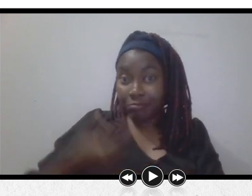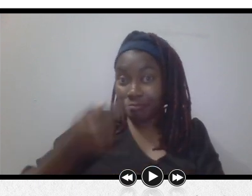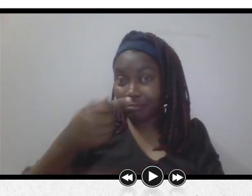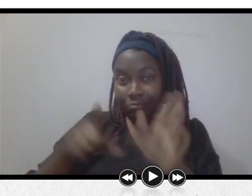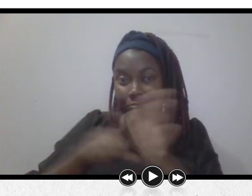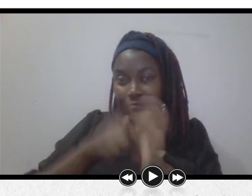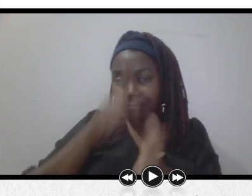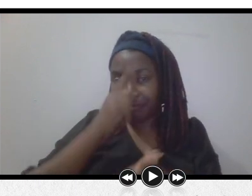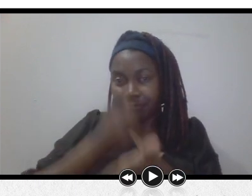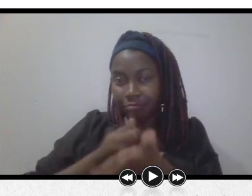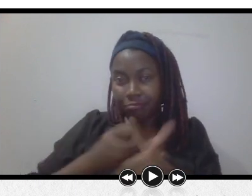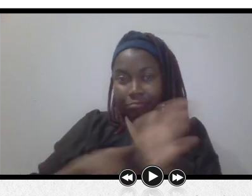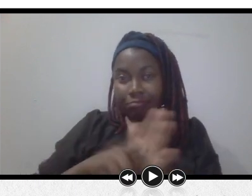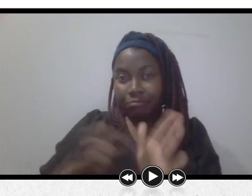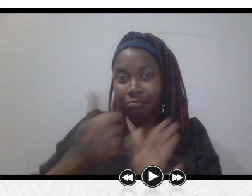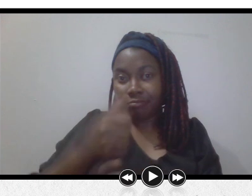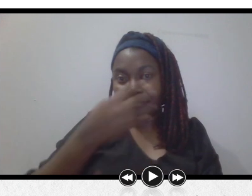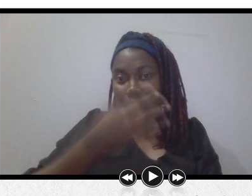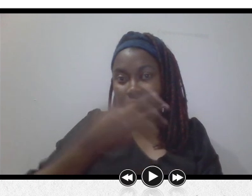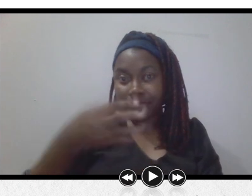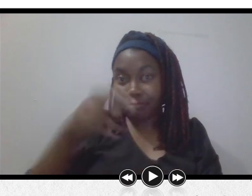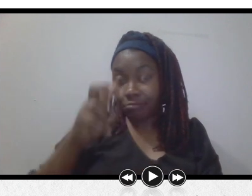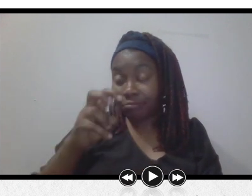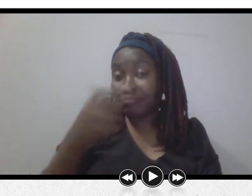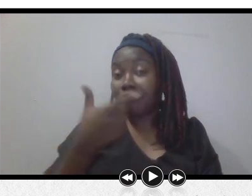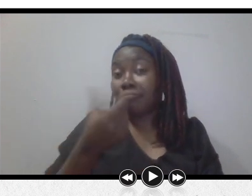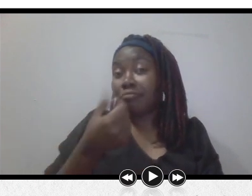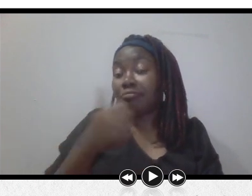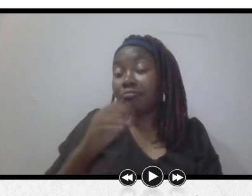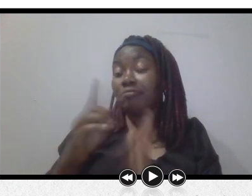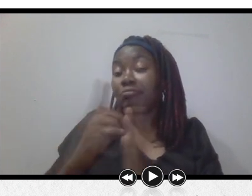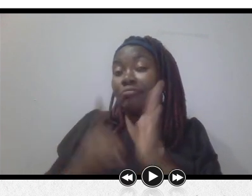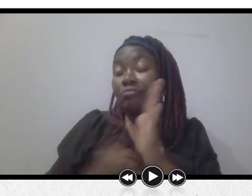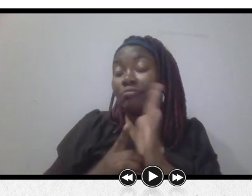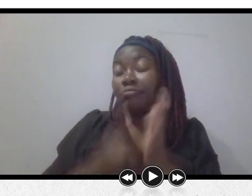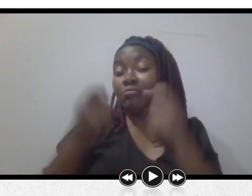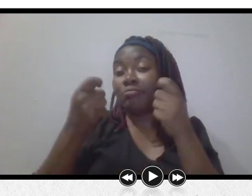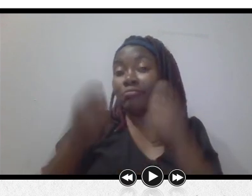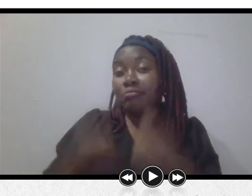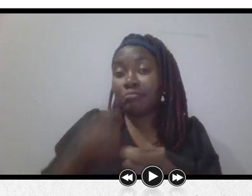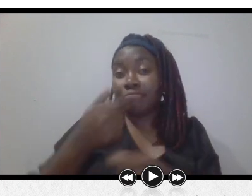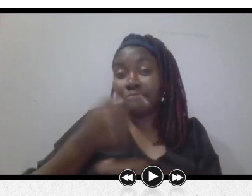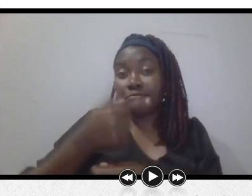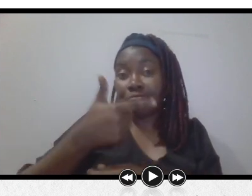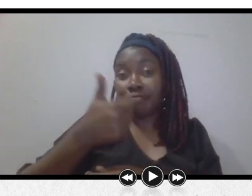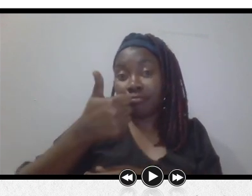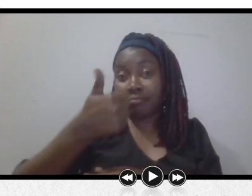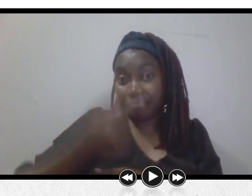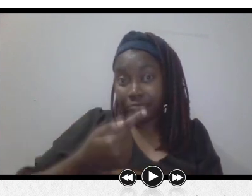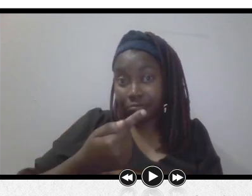Lei 11.445, 2010 o decreto que o regulamentou, o 7217, e mais as